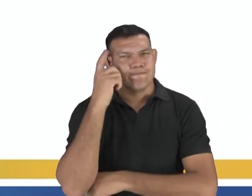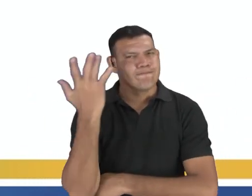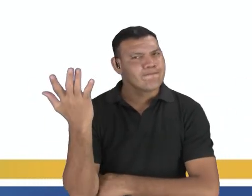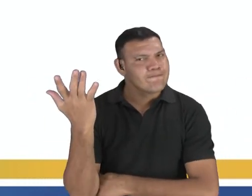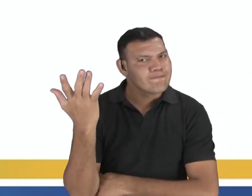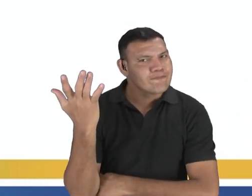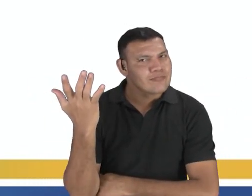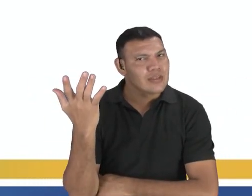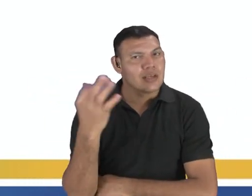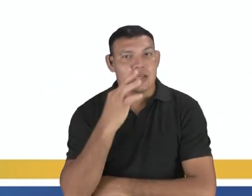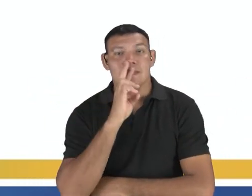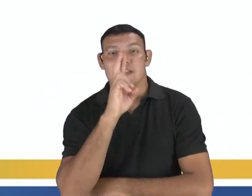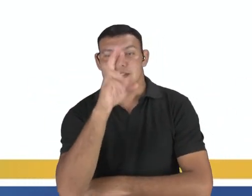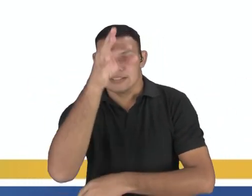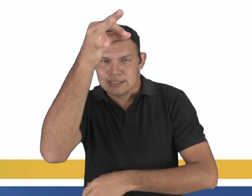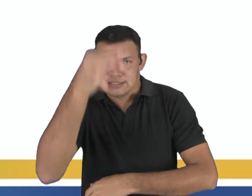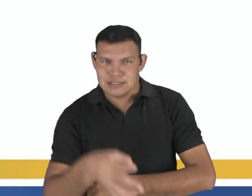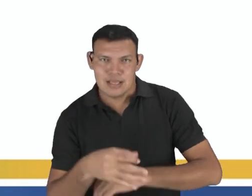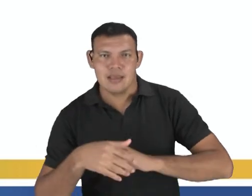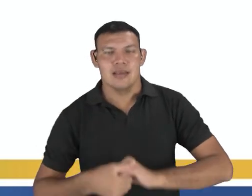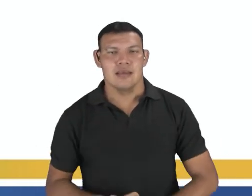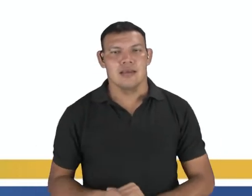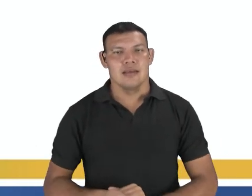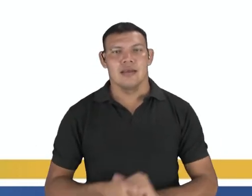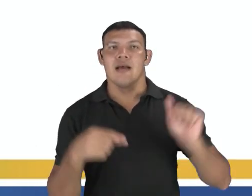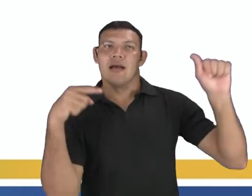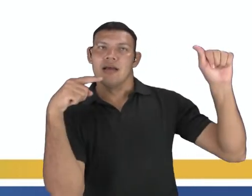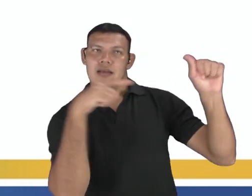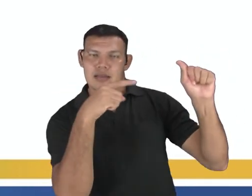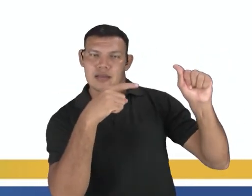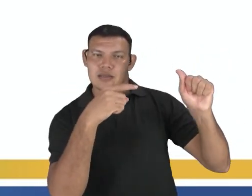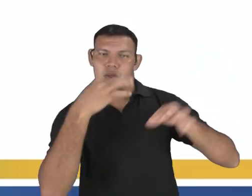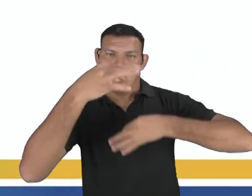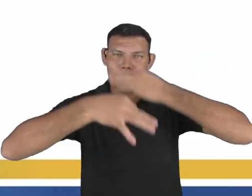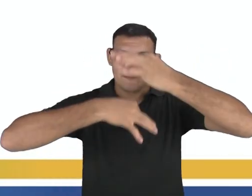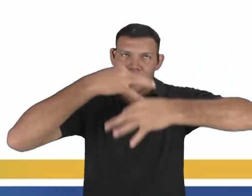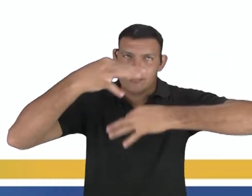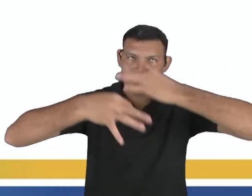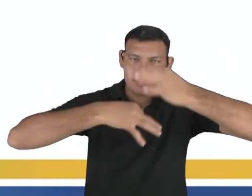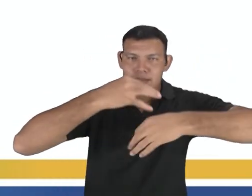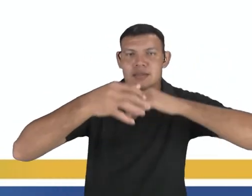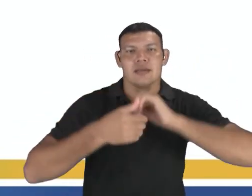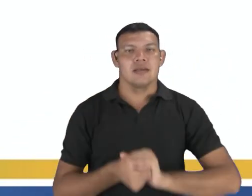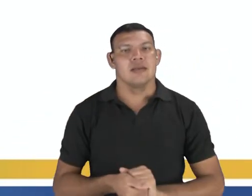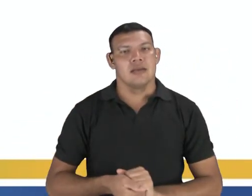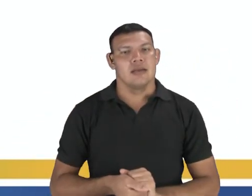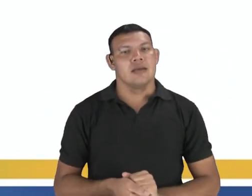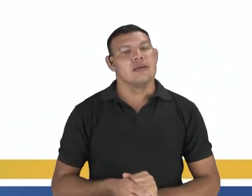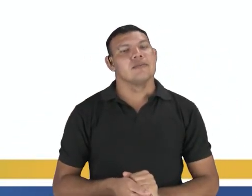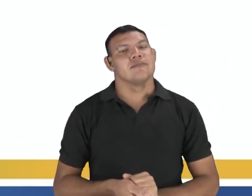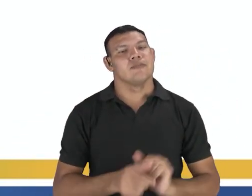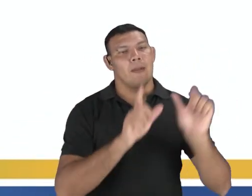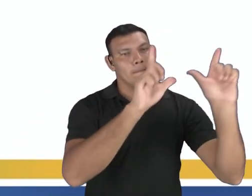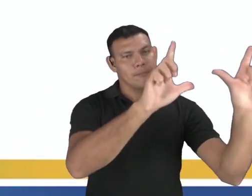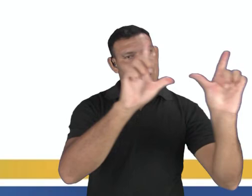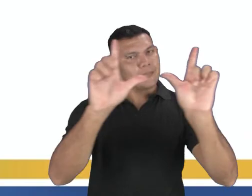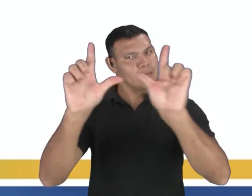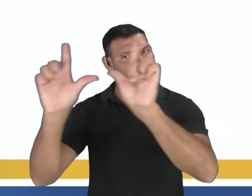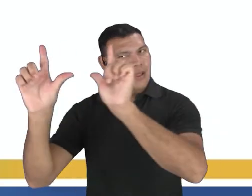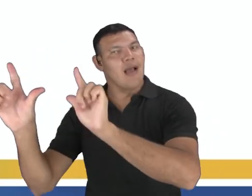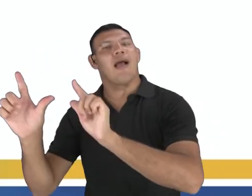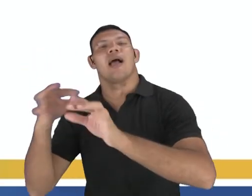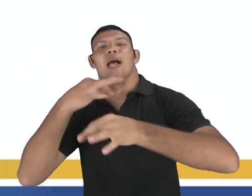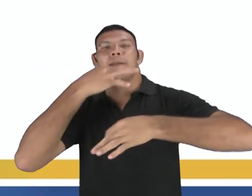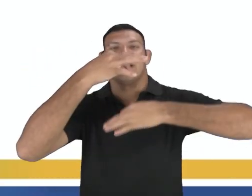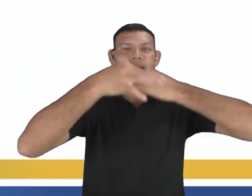resposta correta? Pense aí. Vamos lá, a resposta correta é a letra A. Crítica. Ele faz uma crítica. A